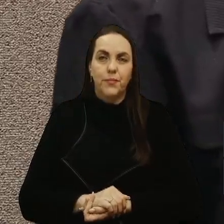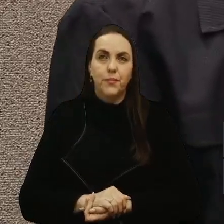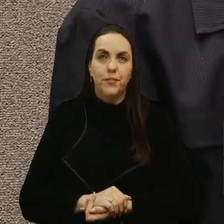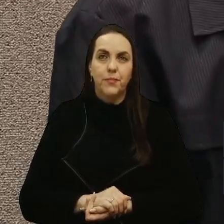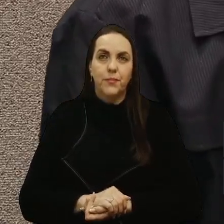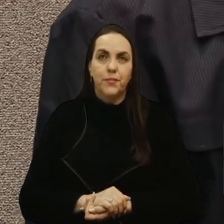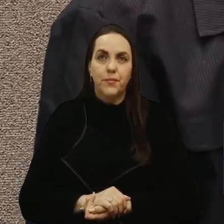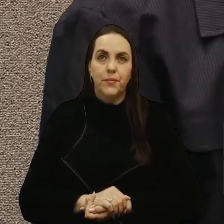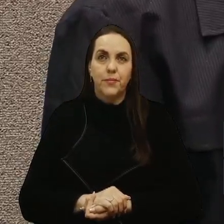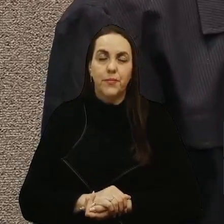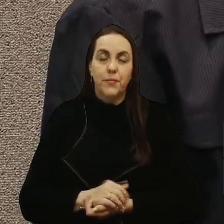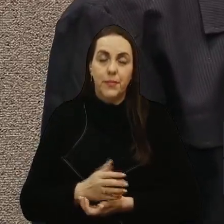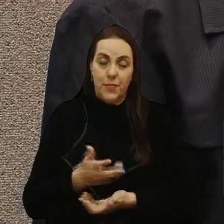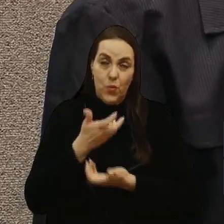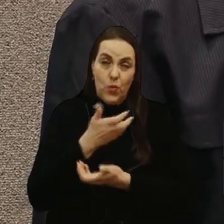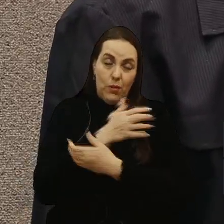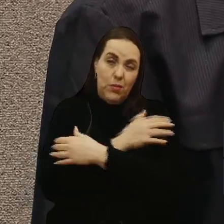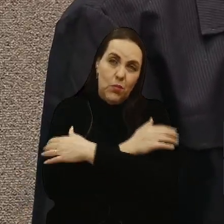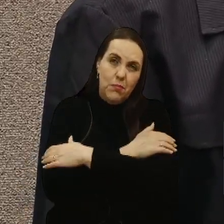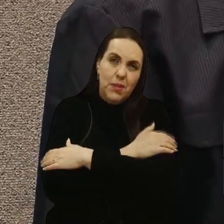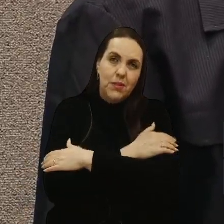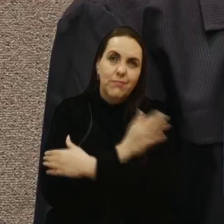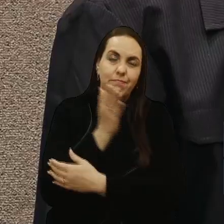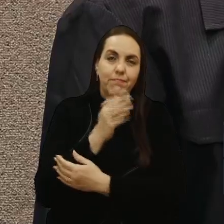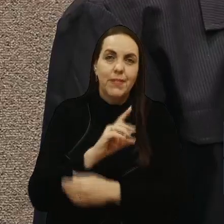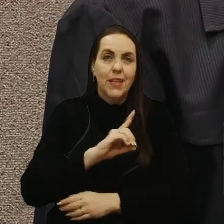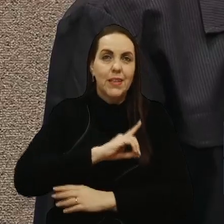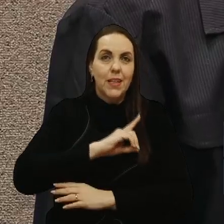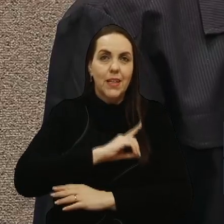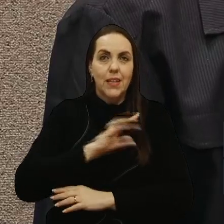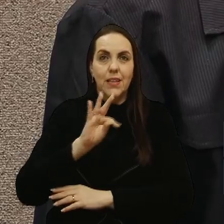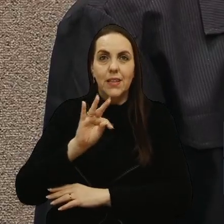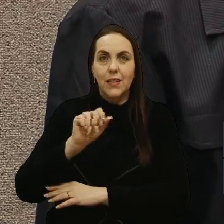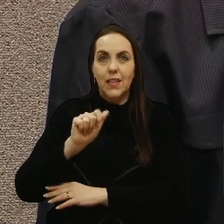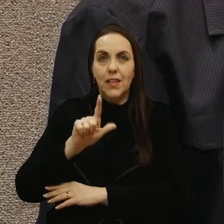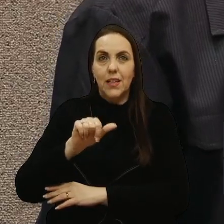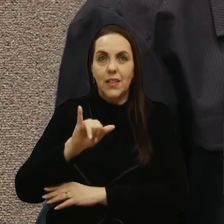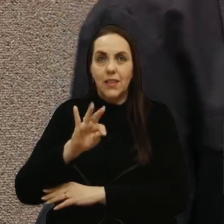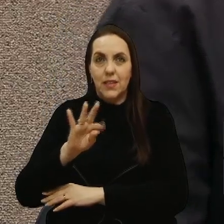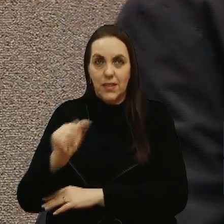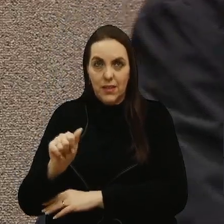Eu quero mandar um abraço para a delegada Thalita